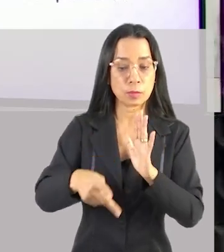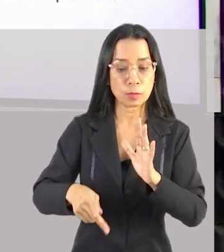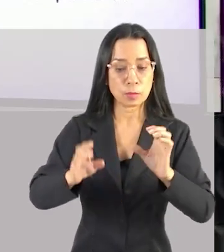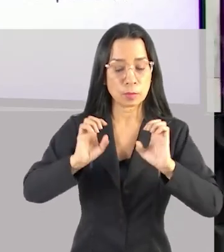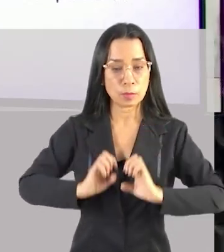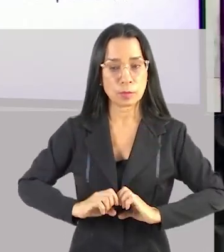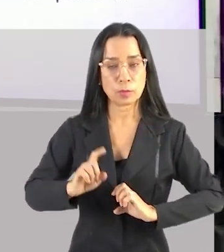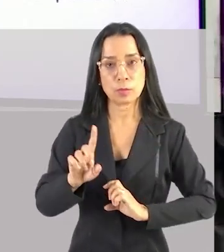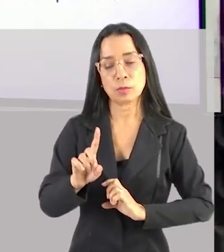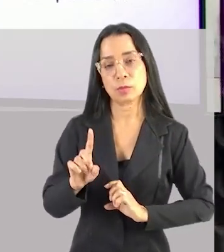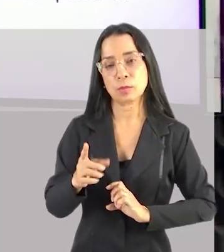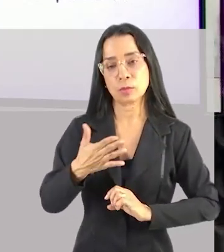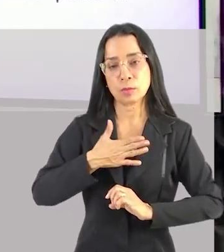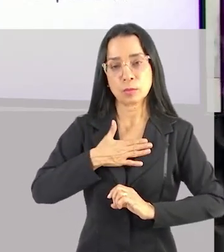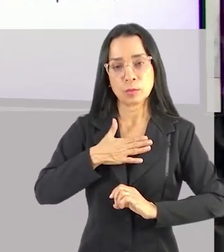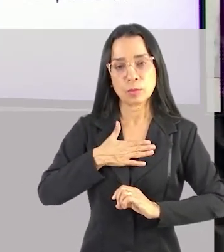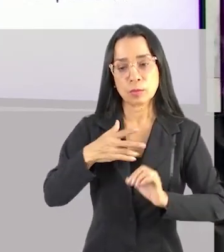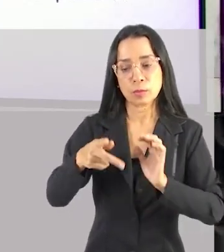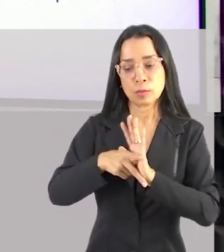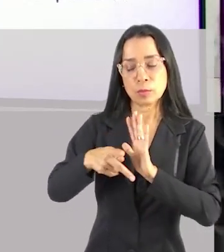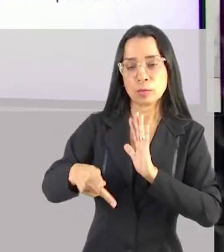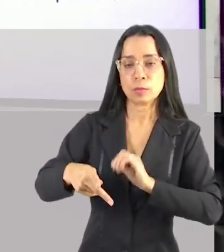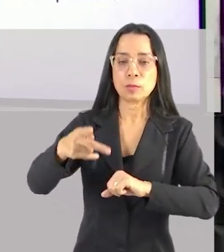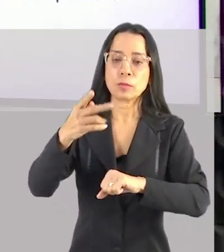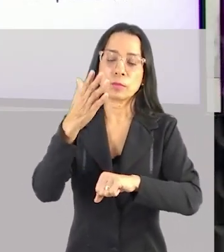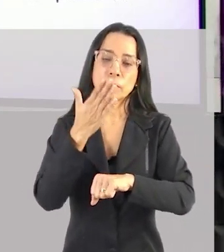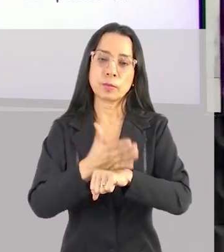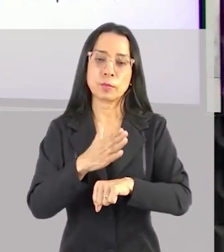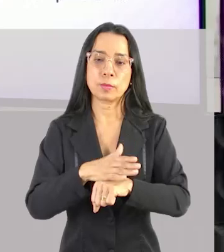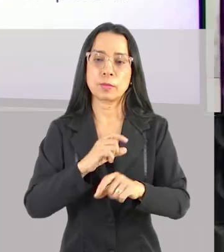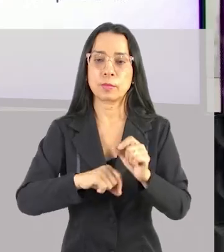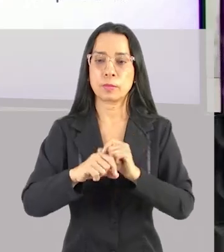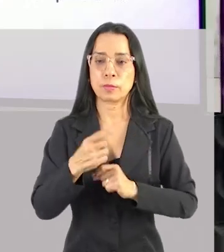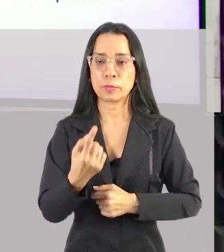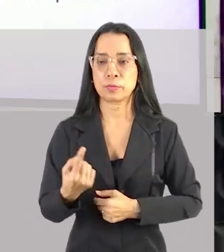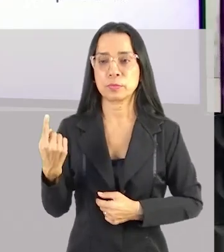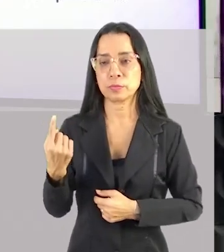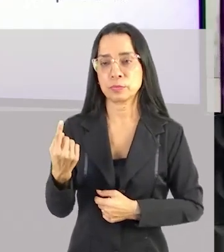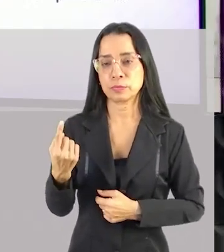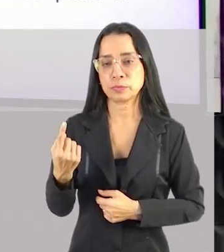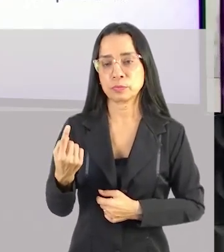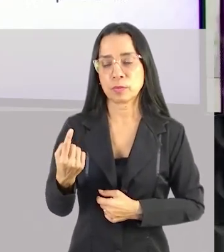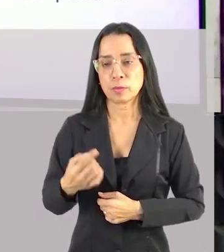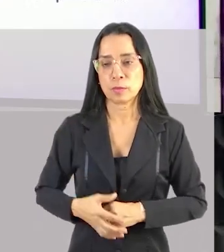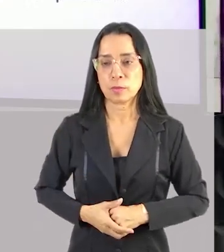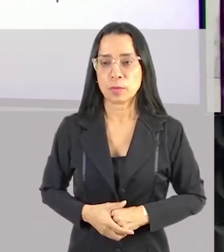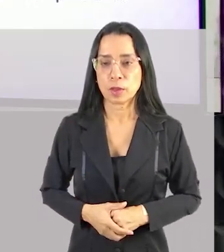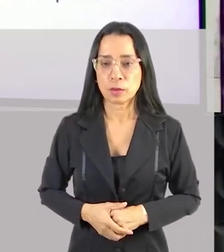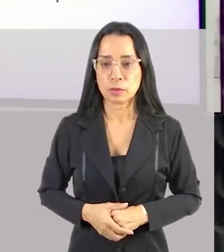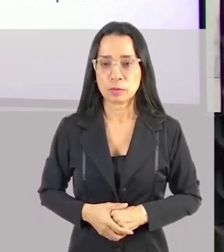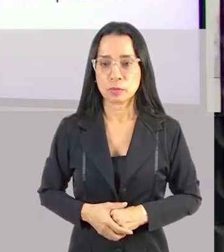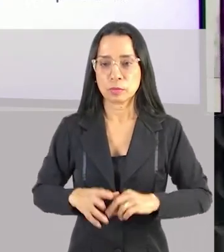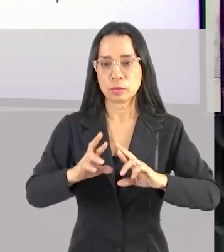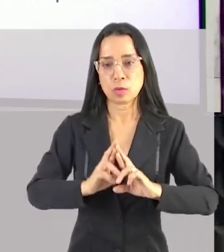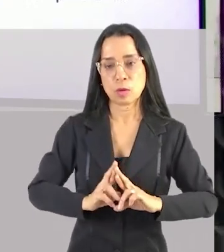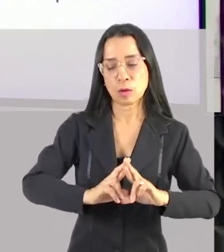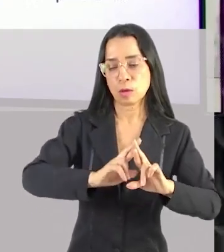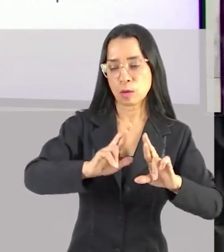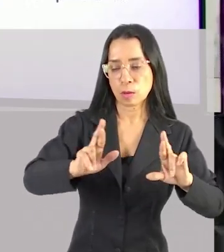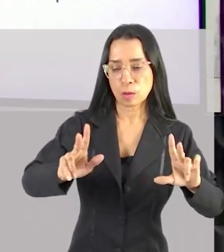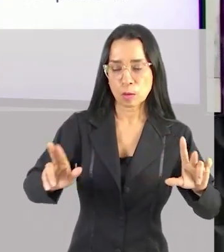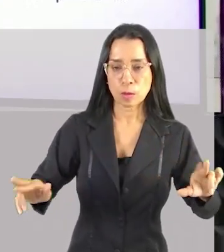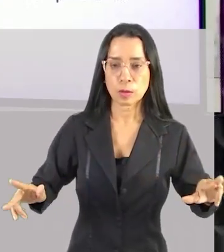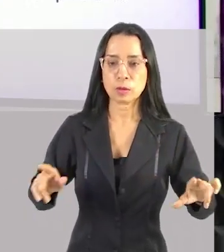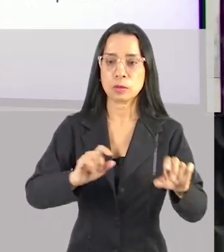minhas ações, vai dizer o Aristóteles. Então, nesse sentido, ela difere-se dos outros